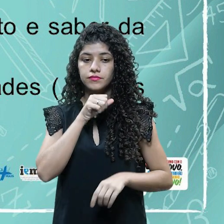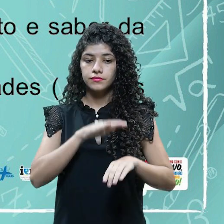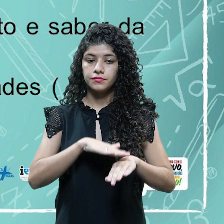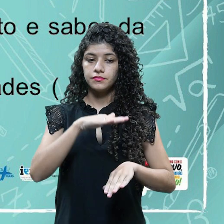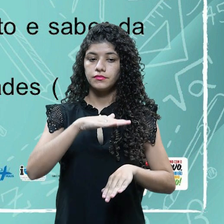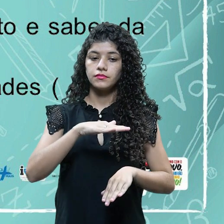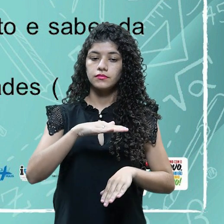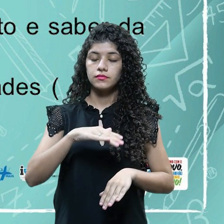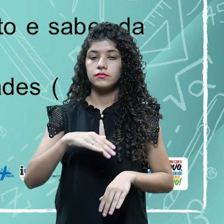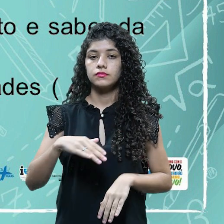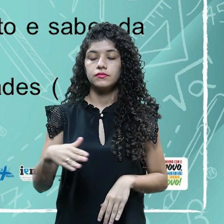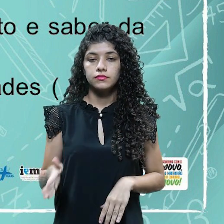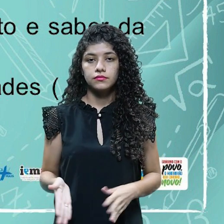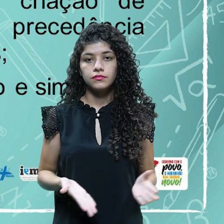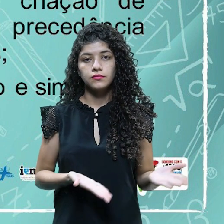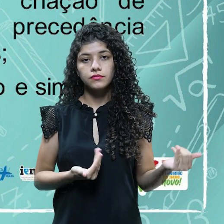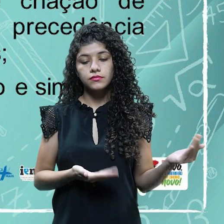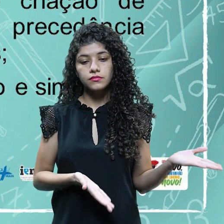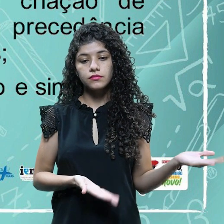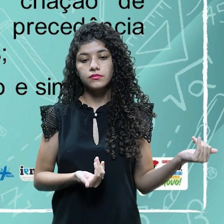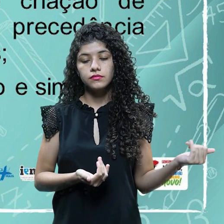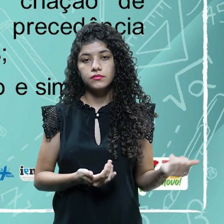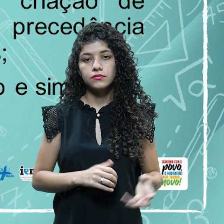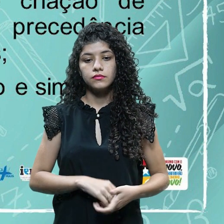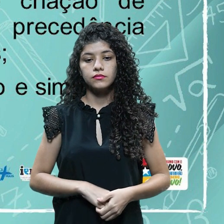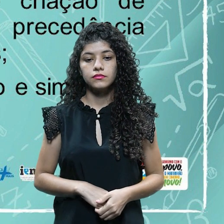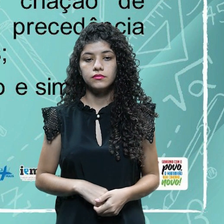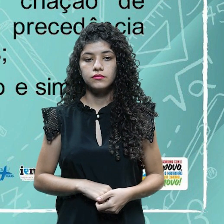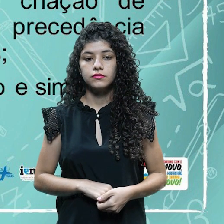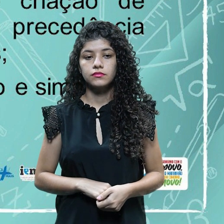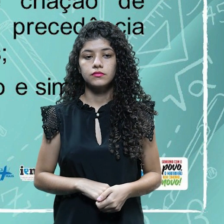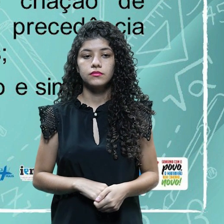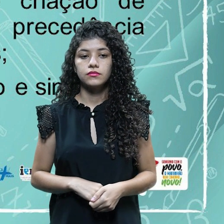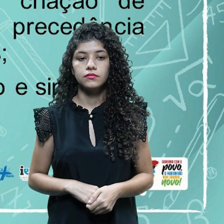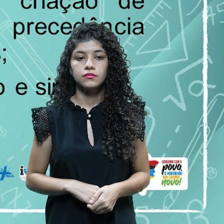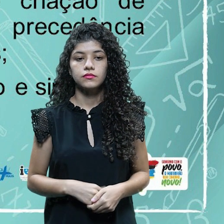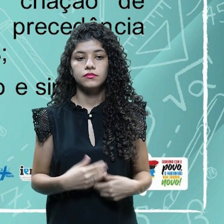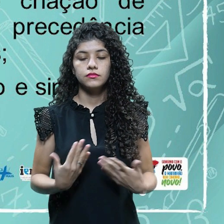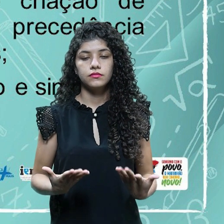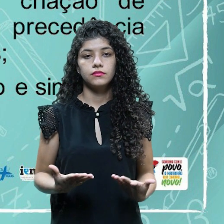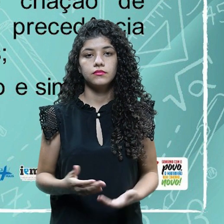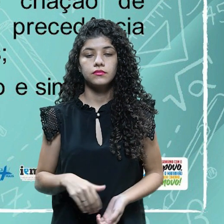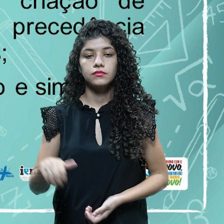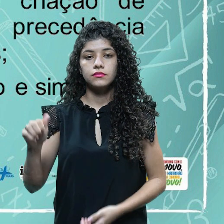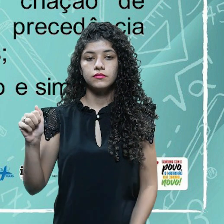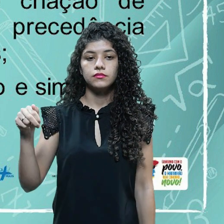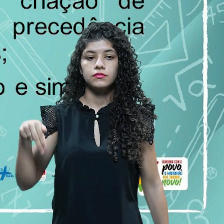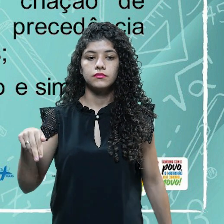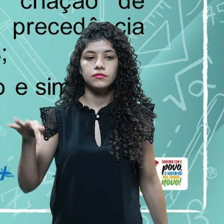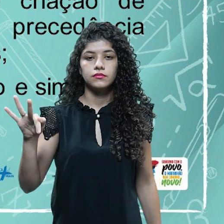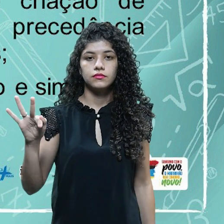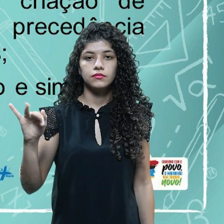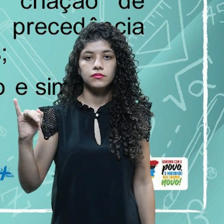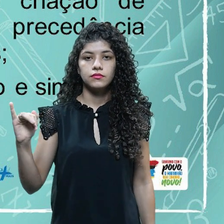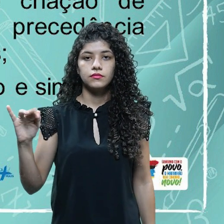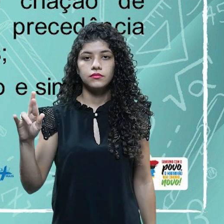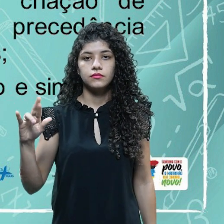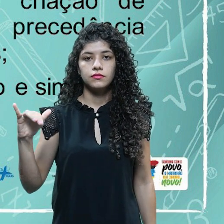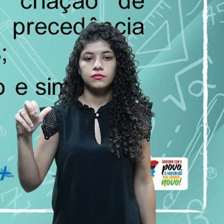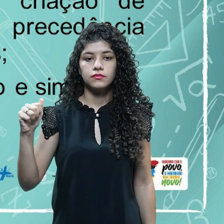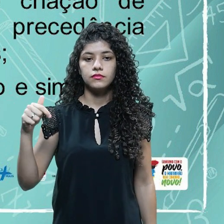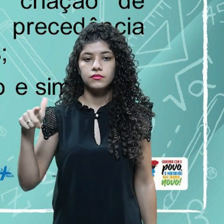mais jovem. E já o anfitrião, a precedência de um anfitrião,